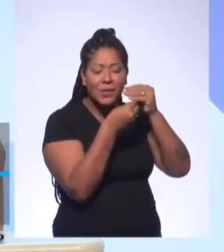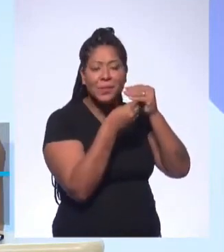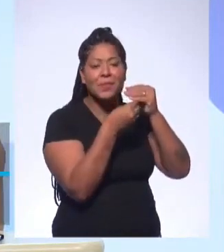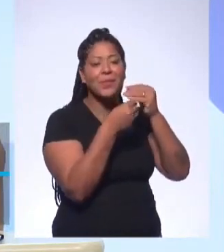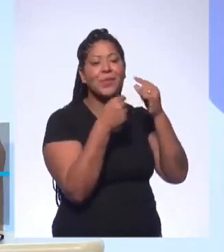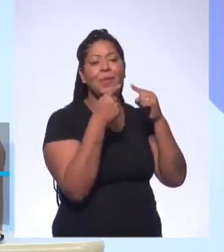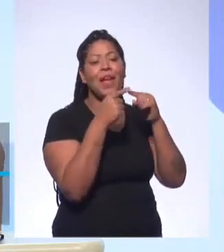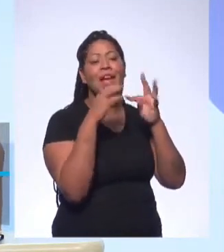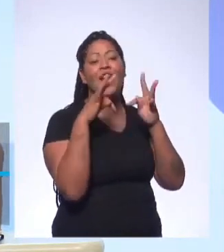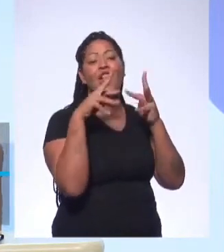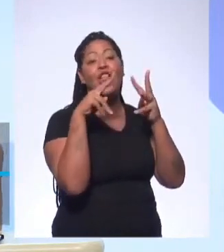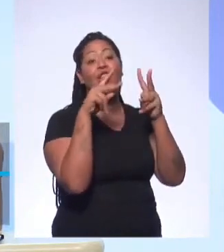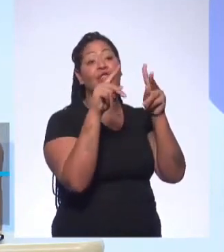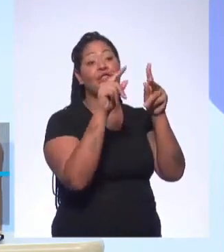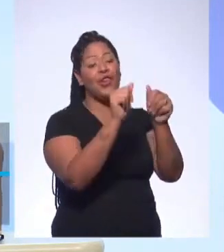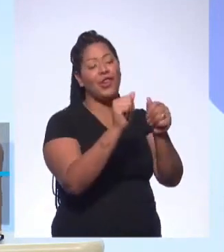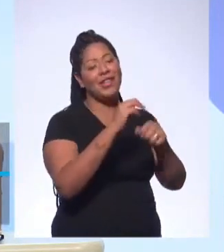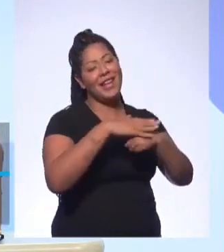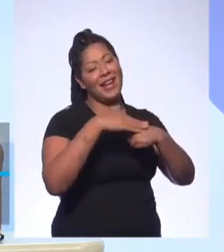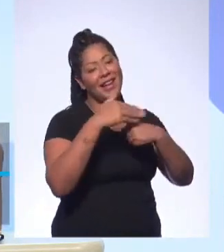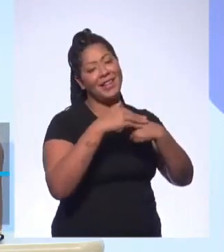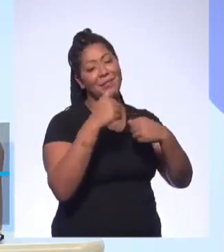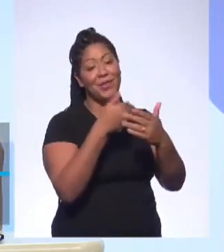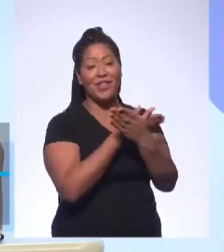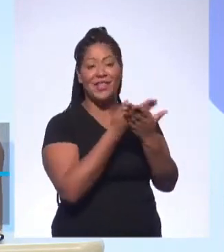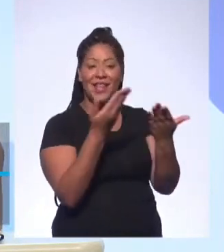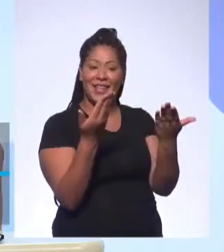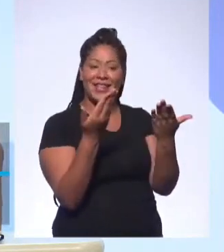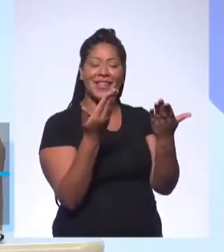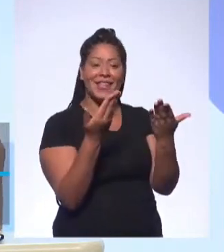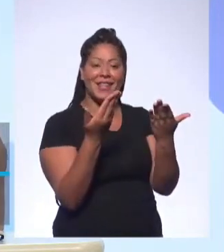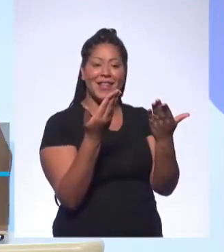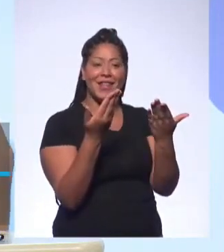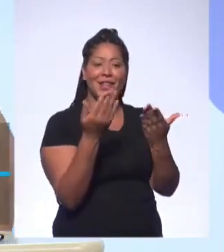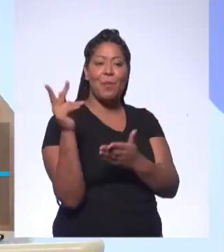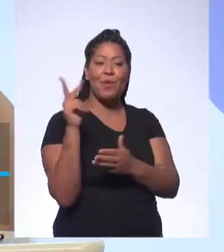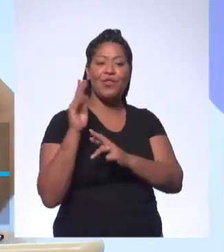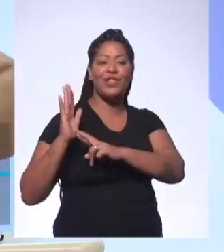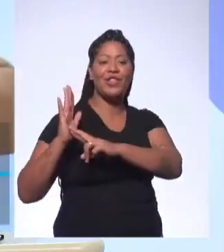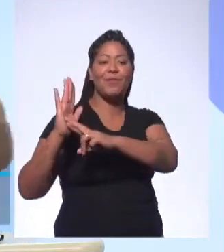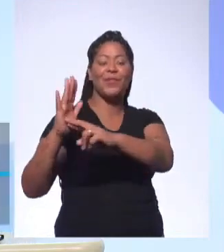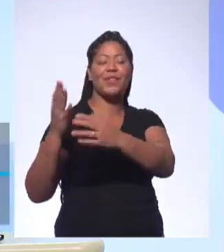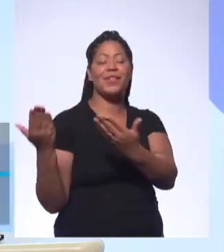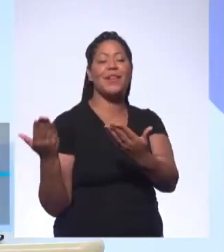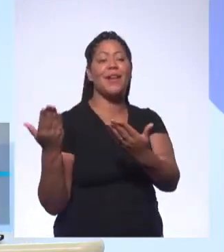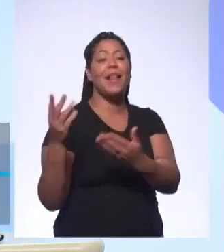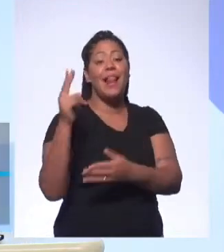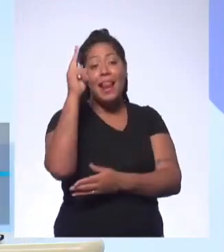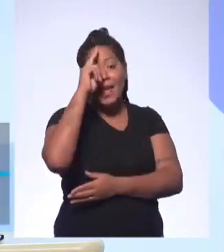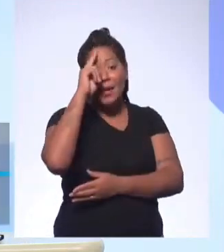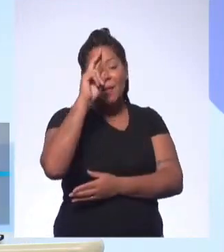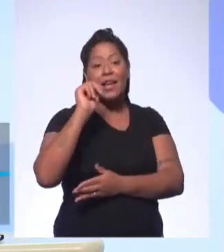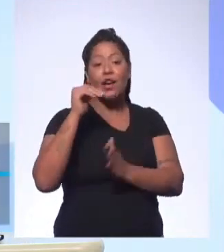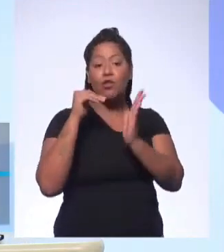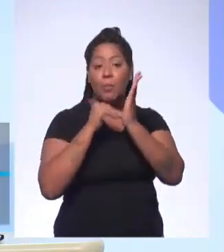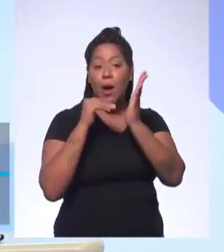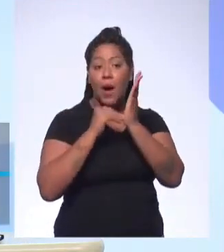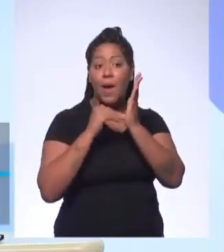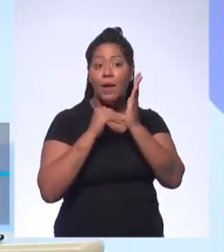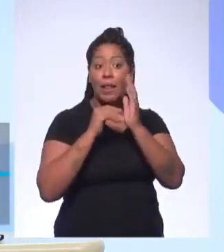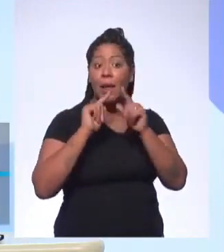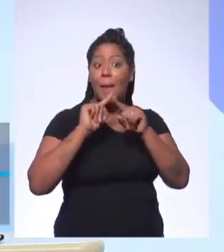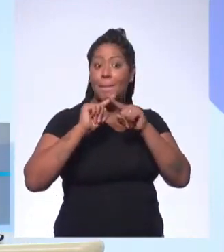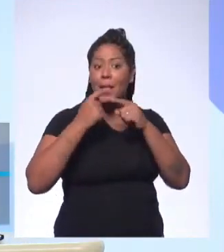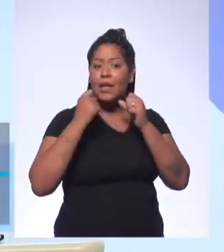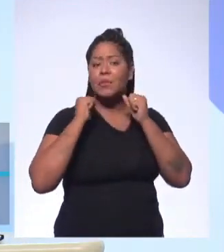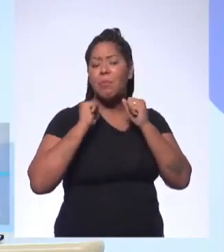todo esse carinho que a gente tem por vocês, aí que o Joel já colocou, e lembrar vocês, né, que essa é a última aula, mas ainda tem aí uma contribuição que você pode